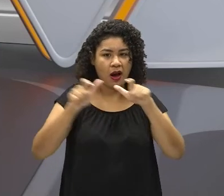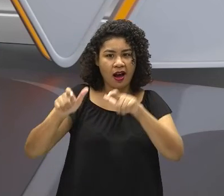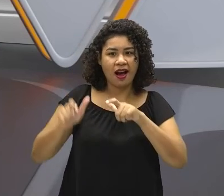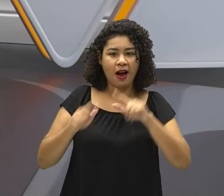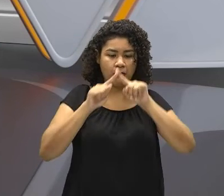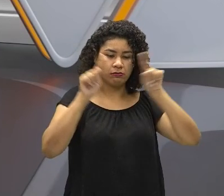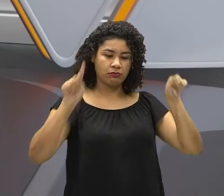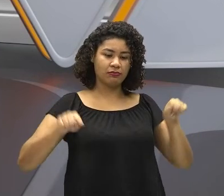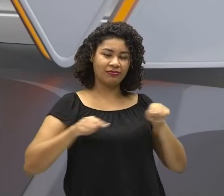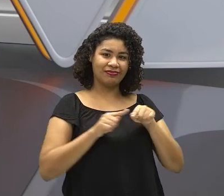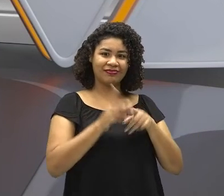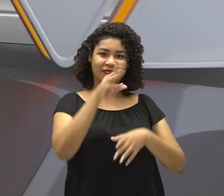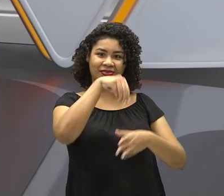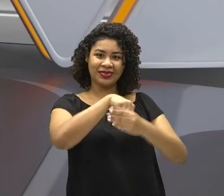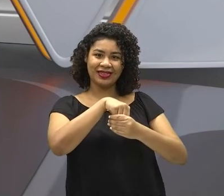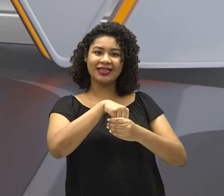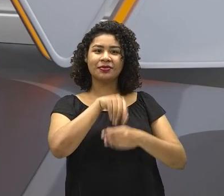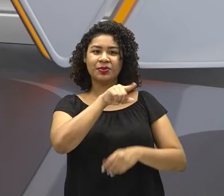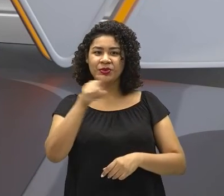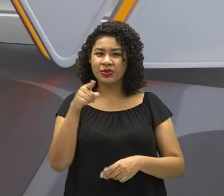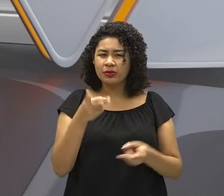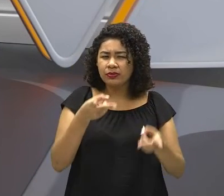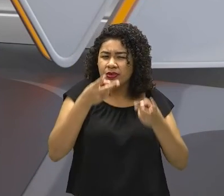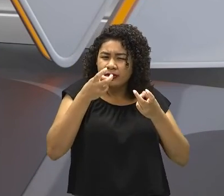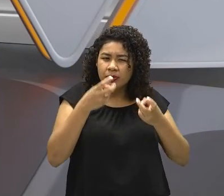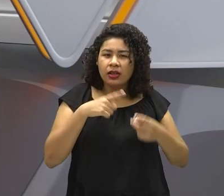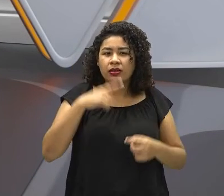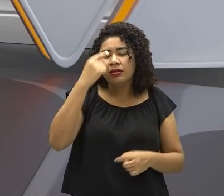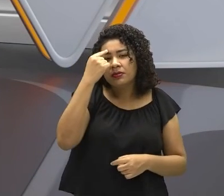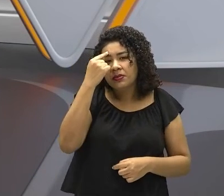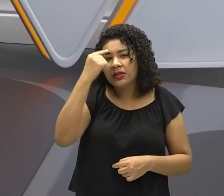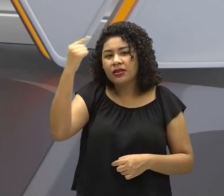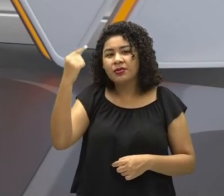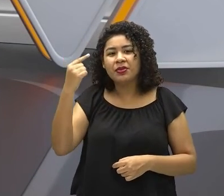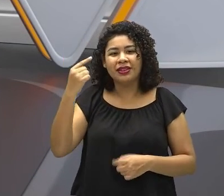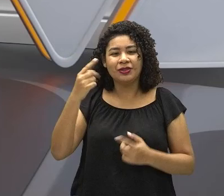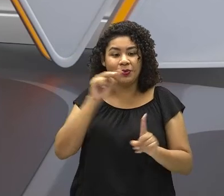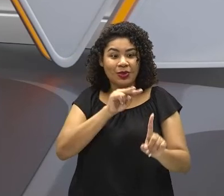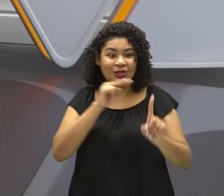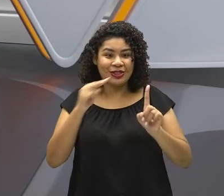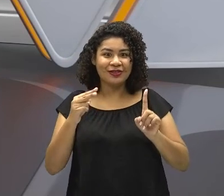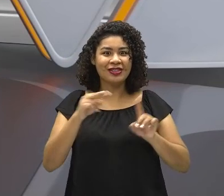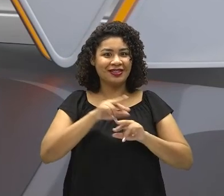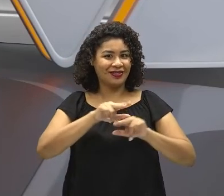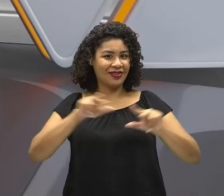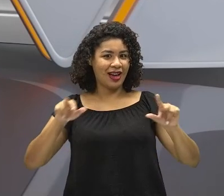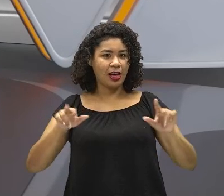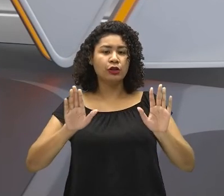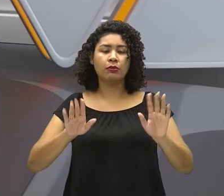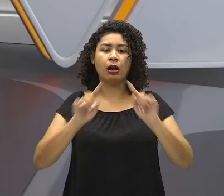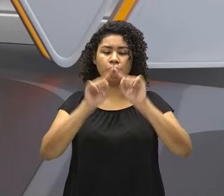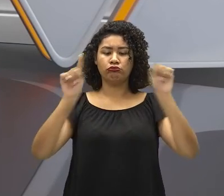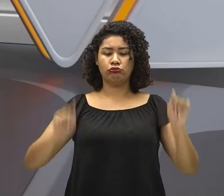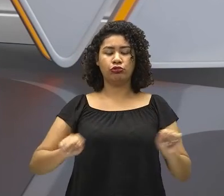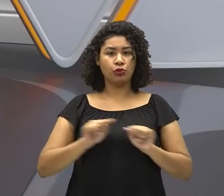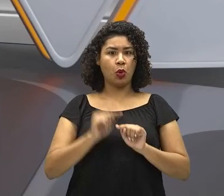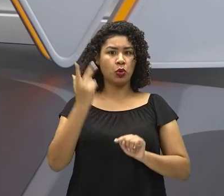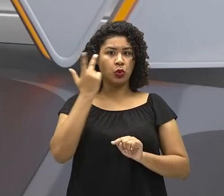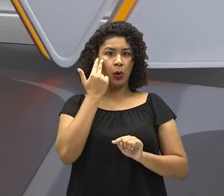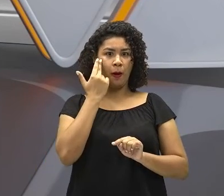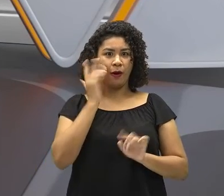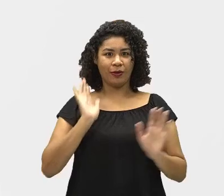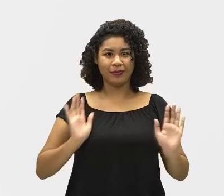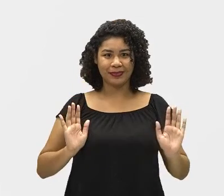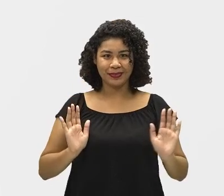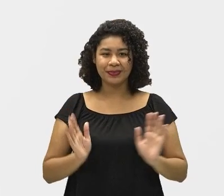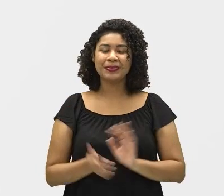você ter essa ideia de que existe ali de fato uma outra dimensão dentro da pintura, mas é uma tela plana, ok?